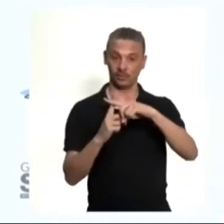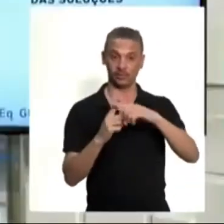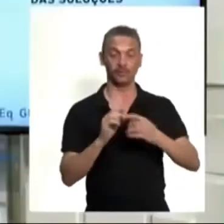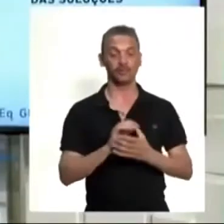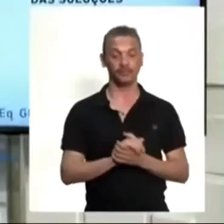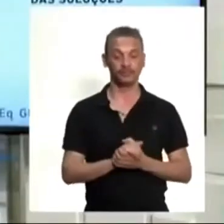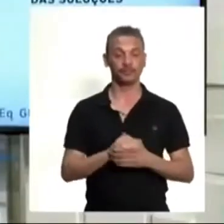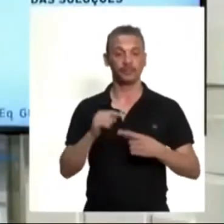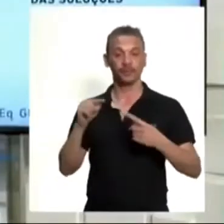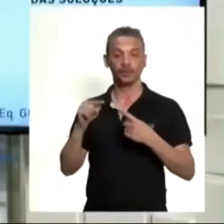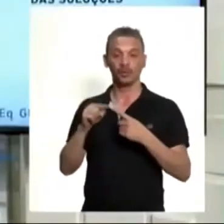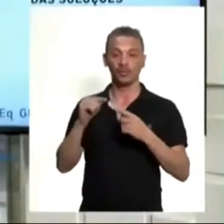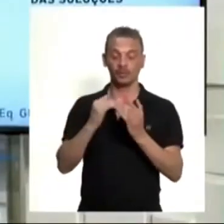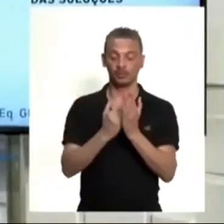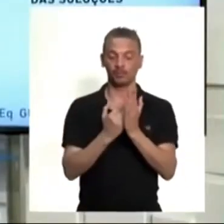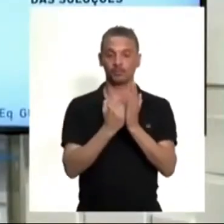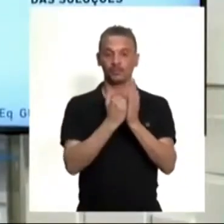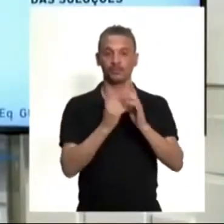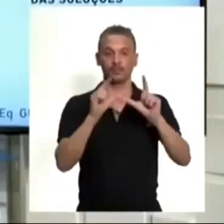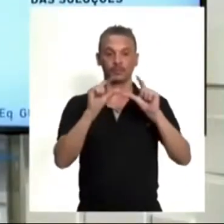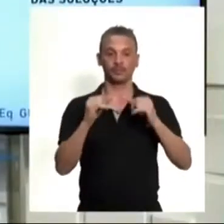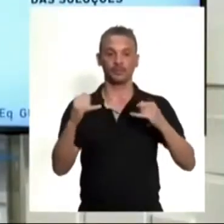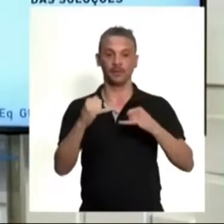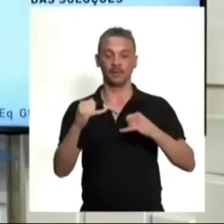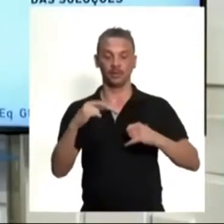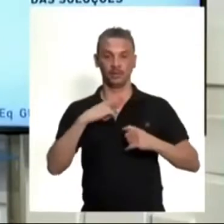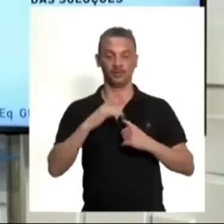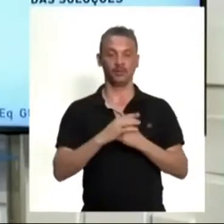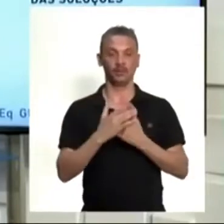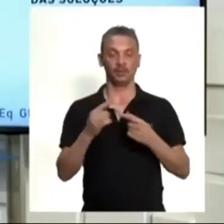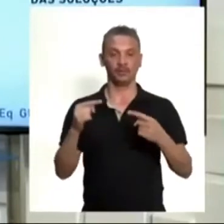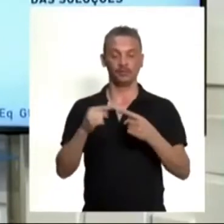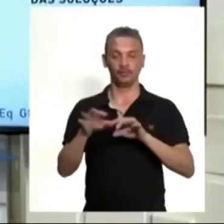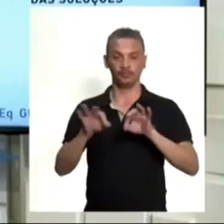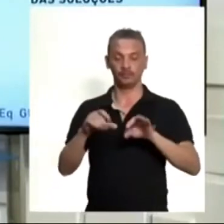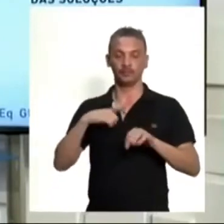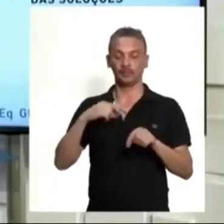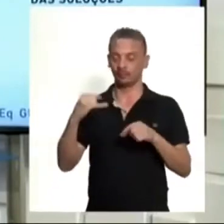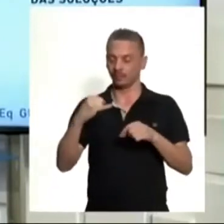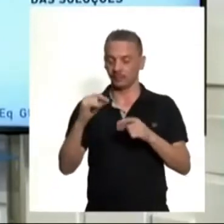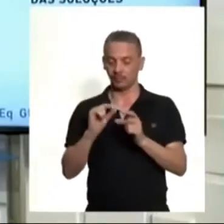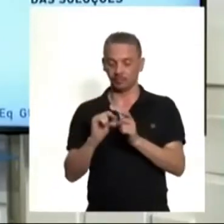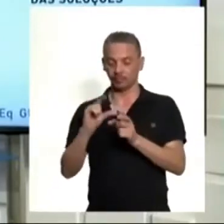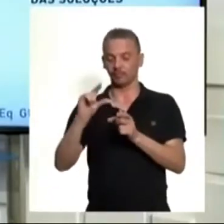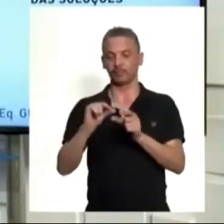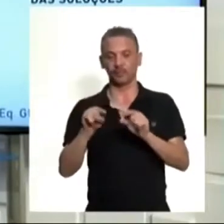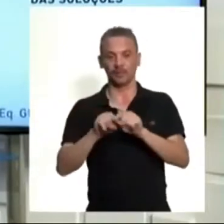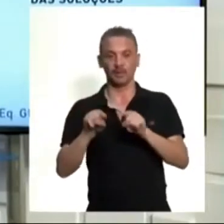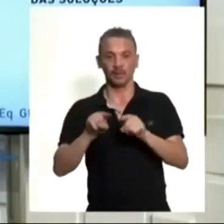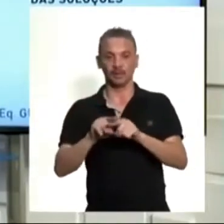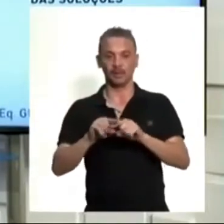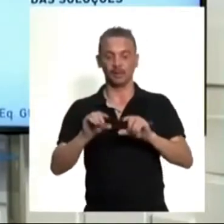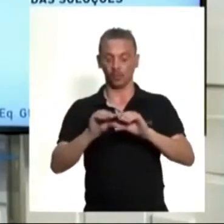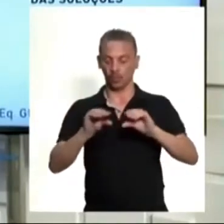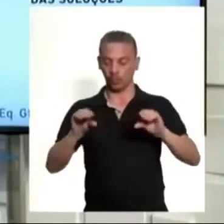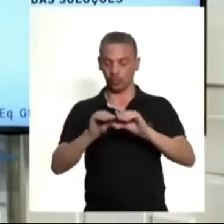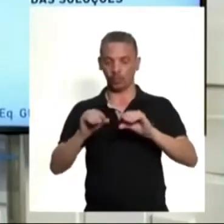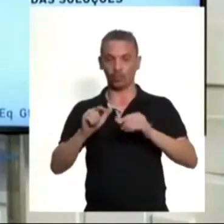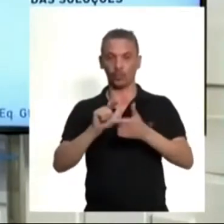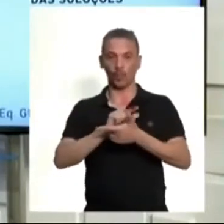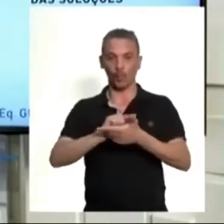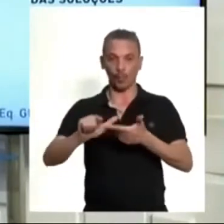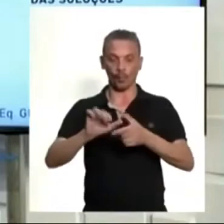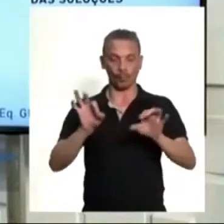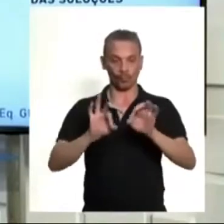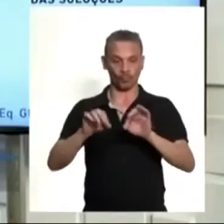Que neutraliza o excesso de carga negativa aqui. E aí, neutralizando esse excesso de carga negativa, você gera neutralidade eletrostática